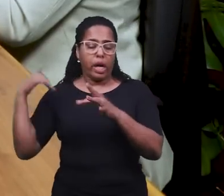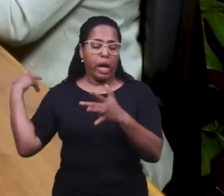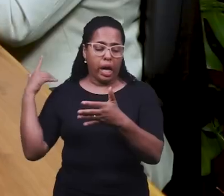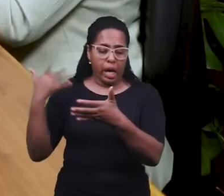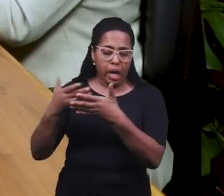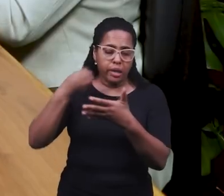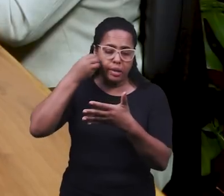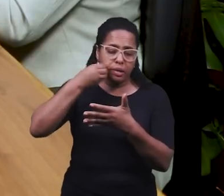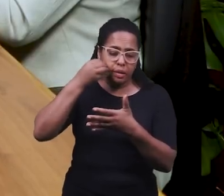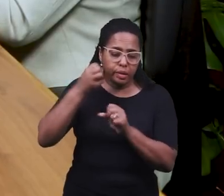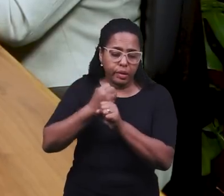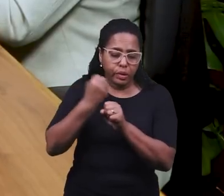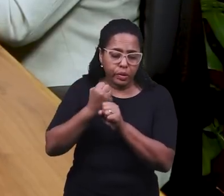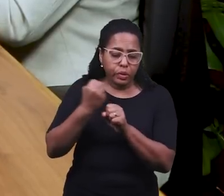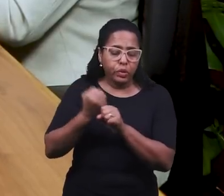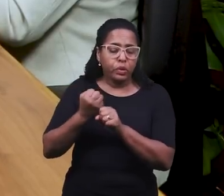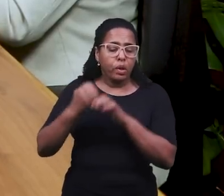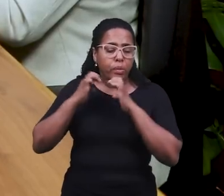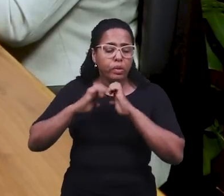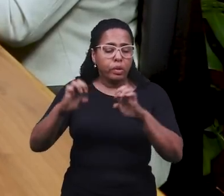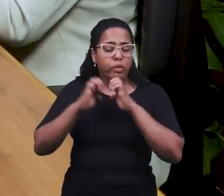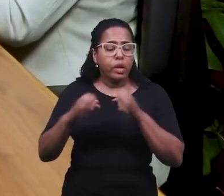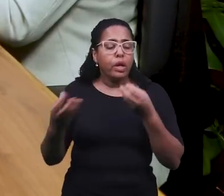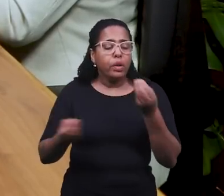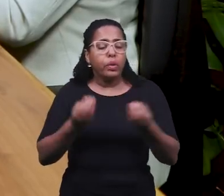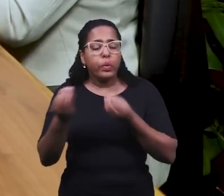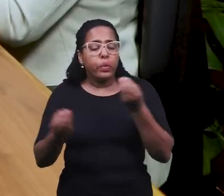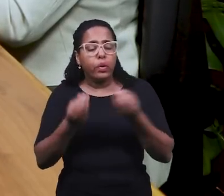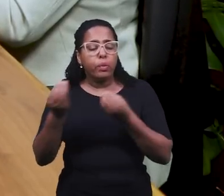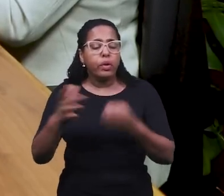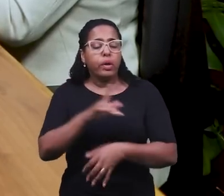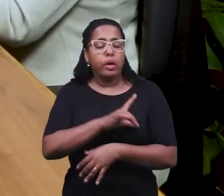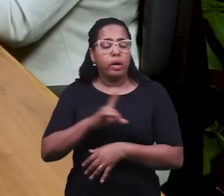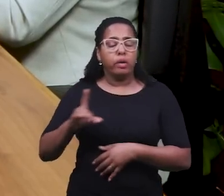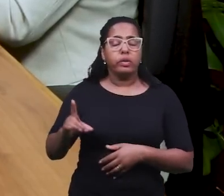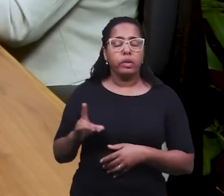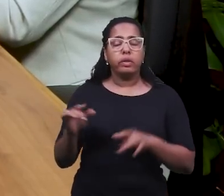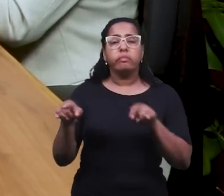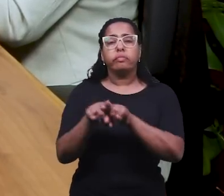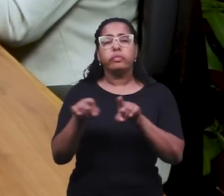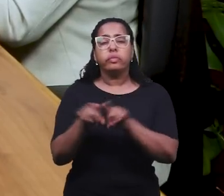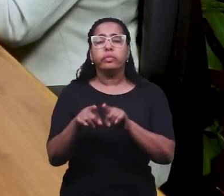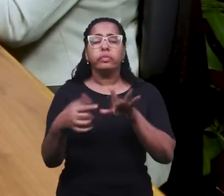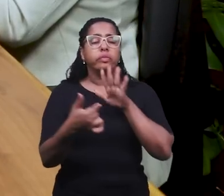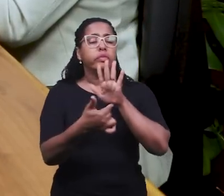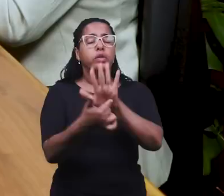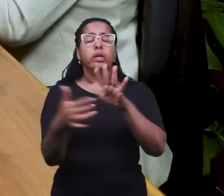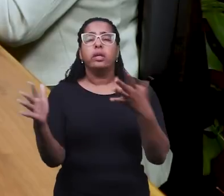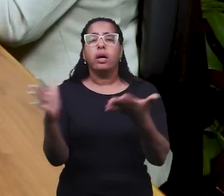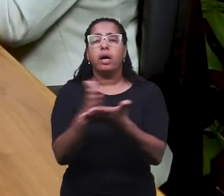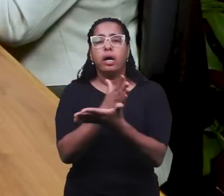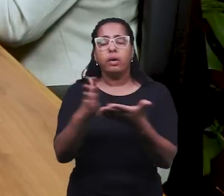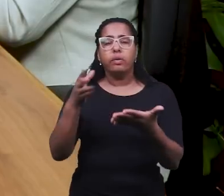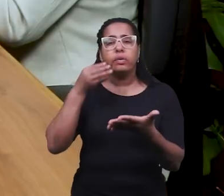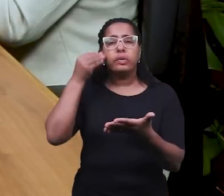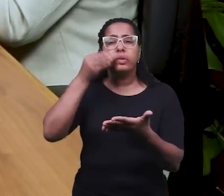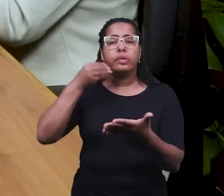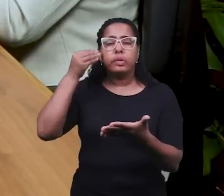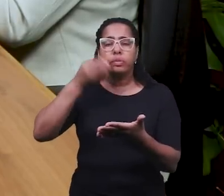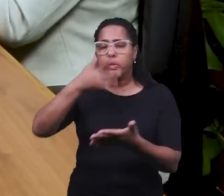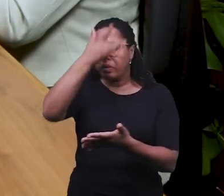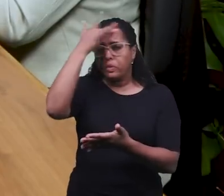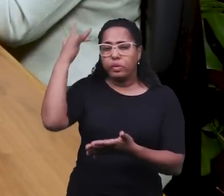de evangelho, o que é o exercício do diaconato, como é que ele é, e até, eventualmente, contar algumas experiências